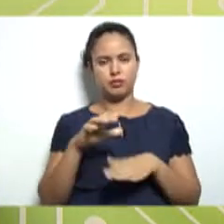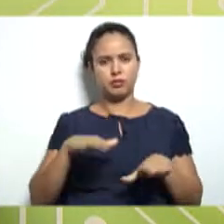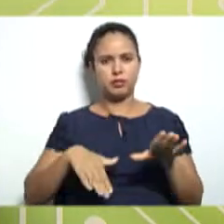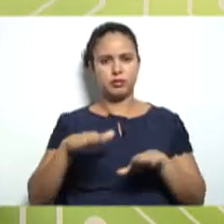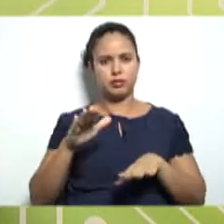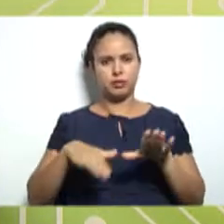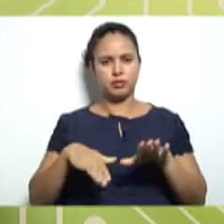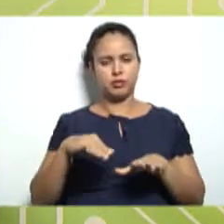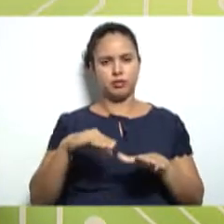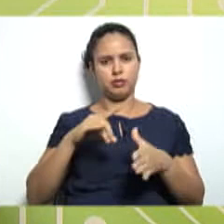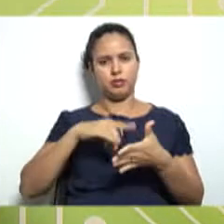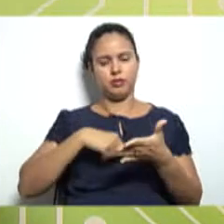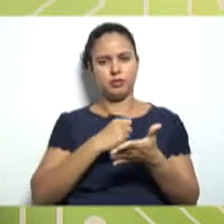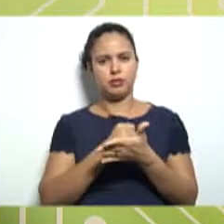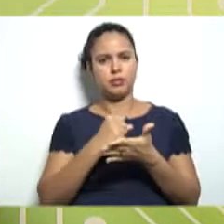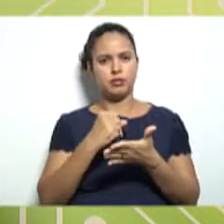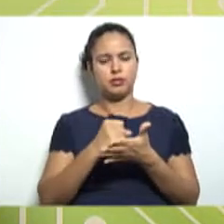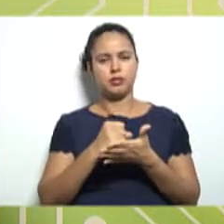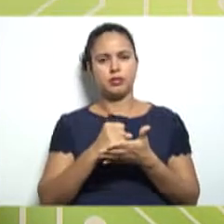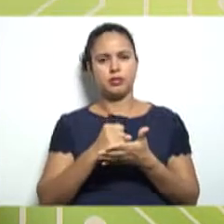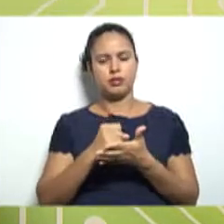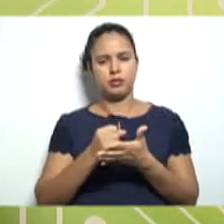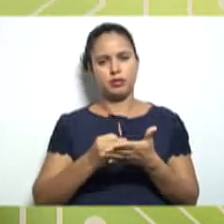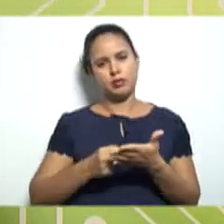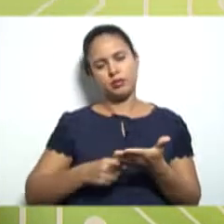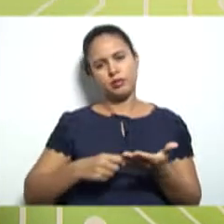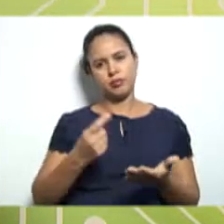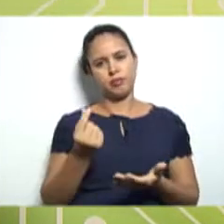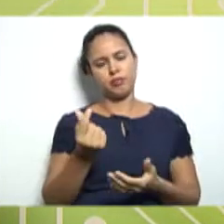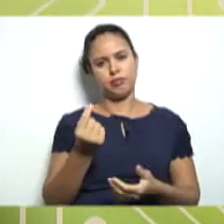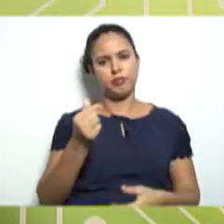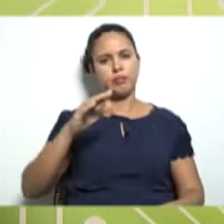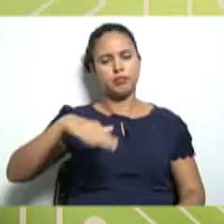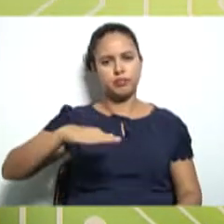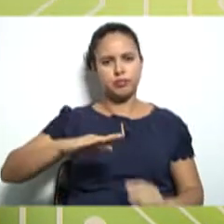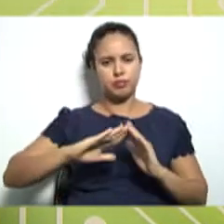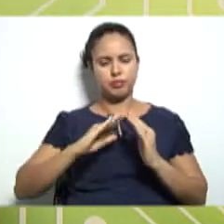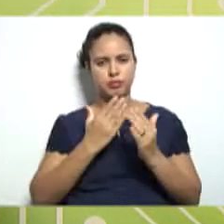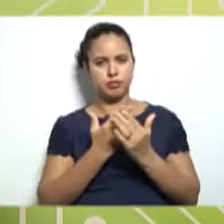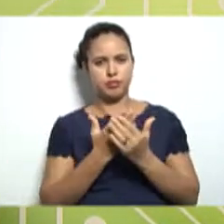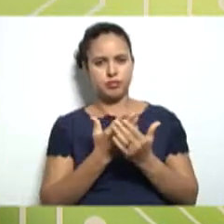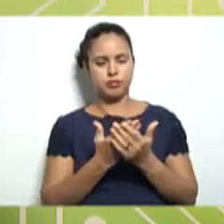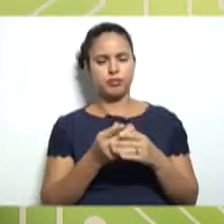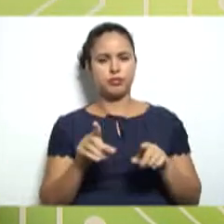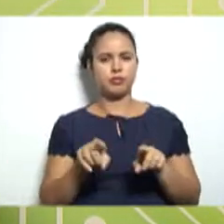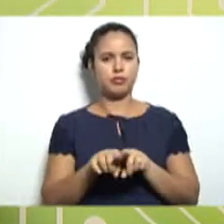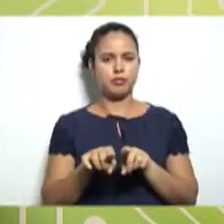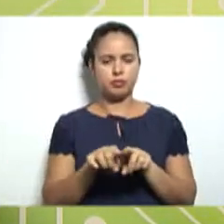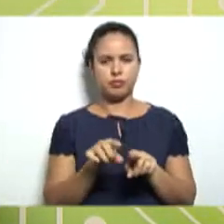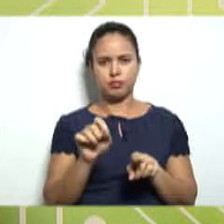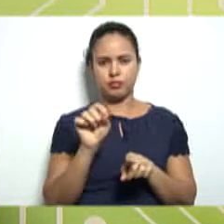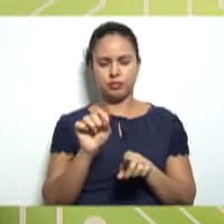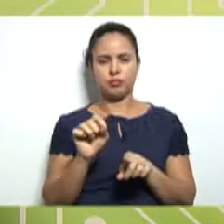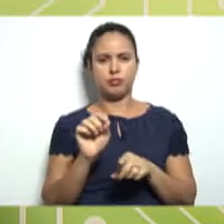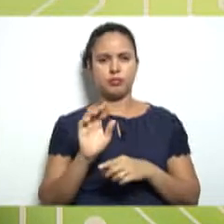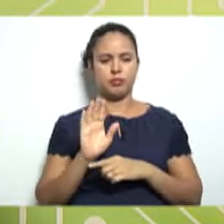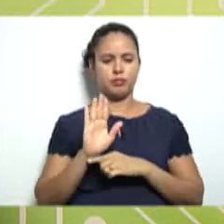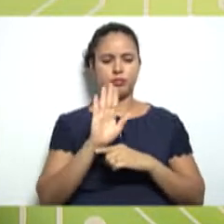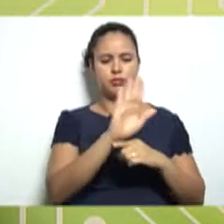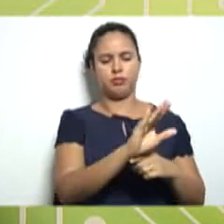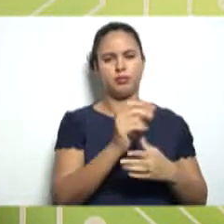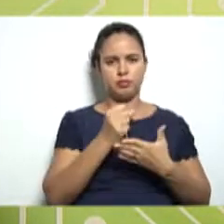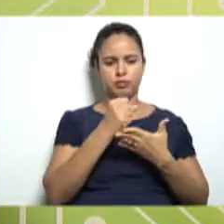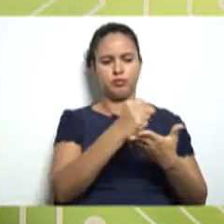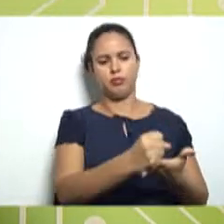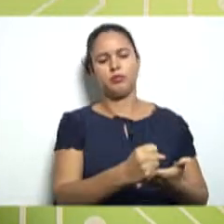contrato diretamente com a cooperativa é um contrato mais barato para a escola e que ao mesmo tempo vai dar um rendimento melhor para o